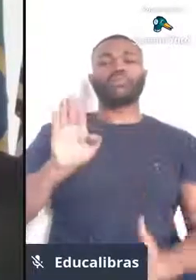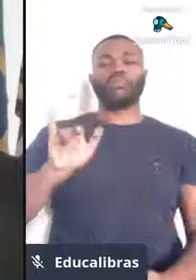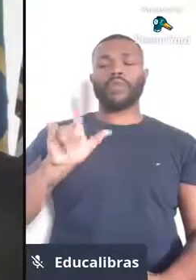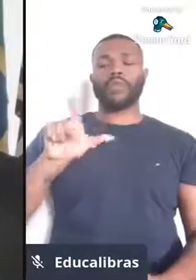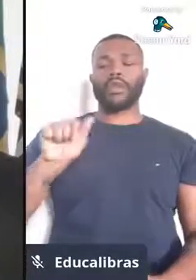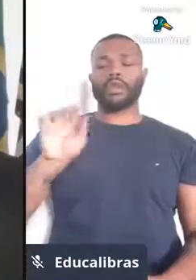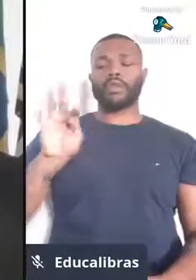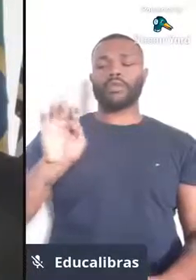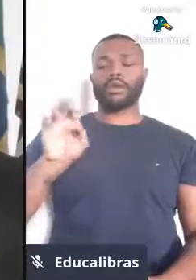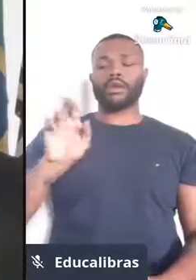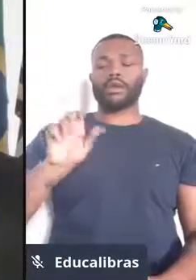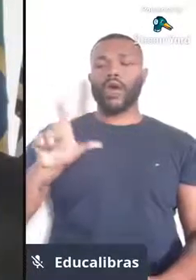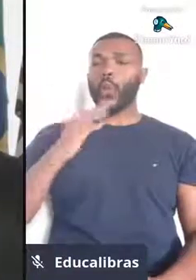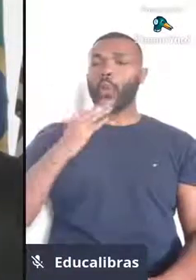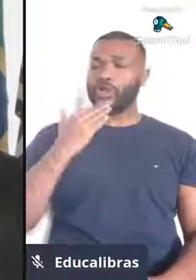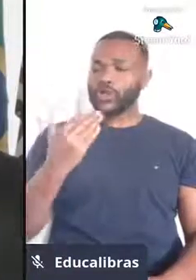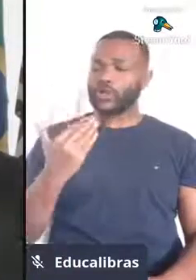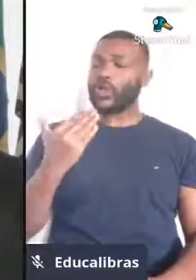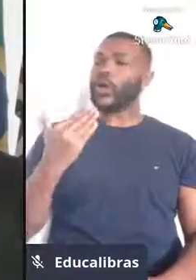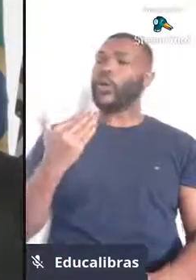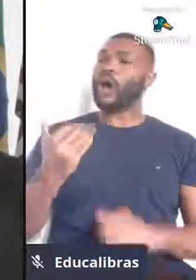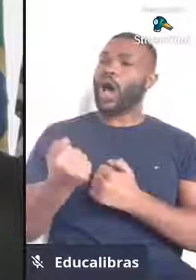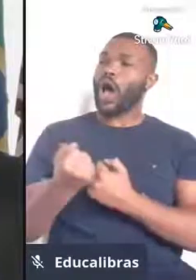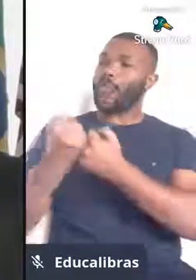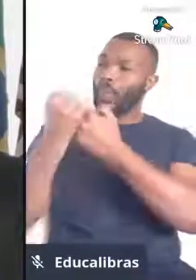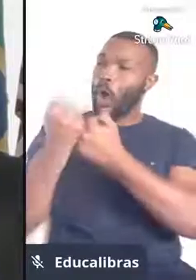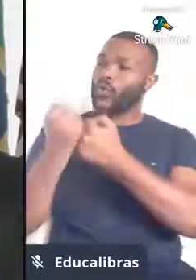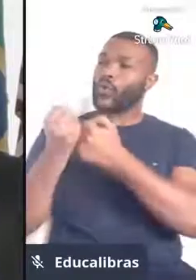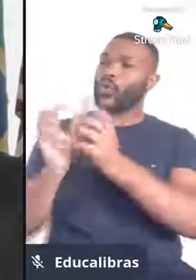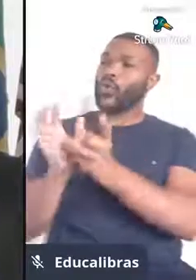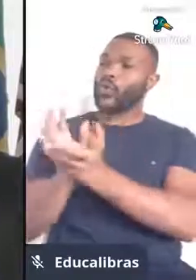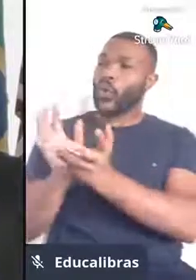pediu apoio para o Consulado-Geral da China. O Consulado-Geral da